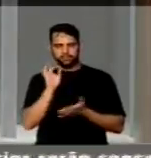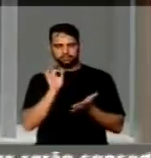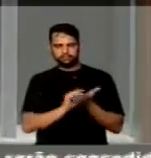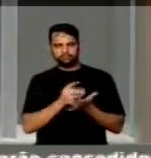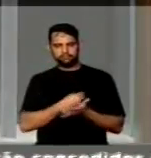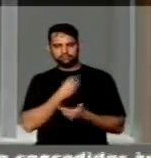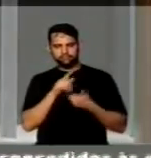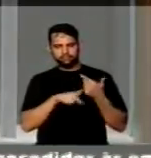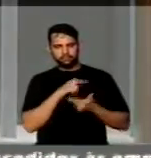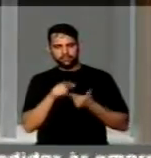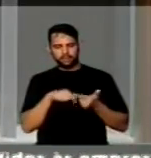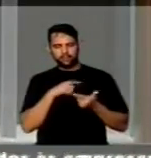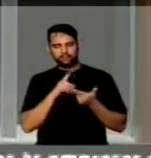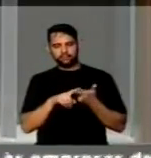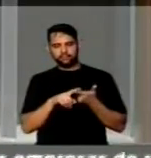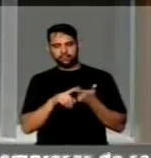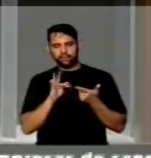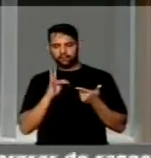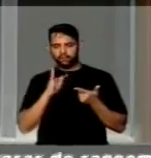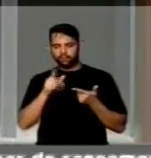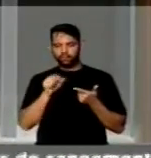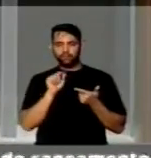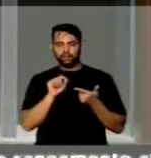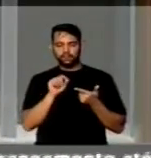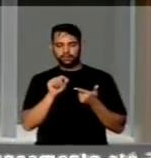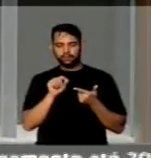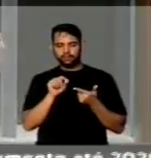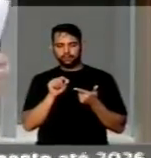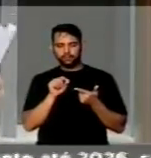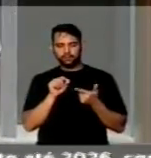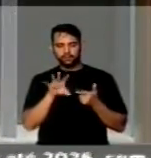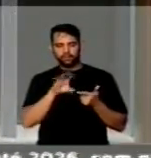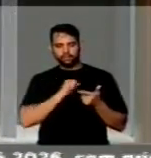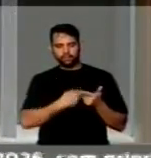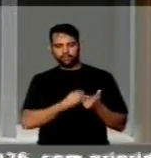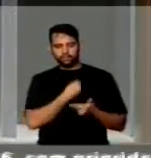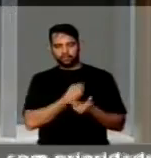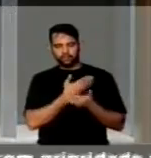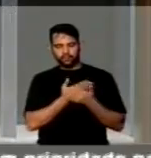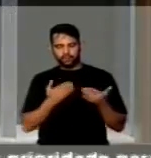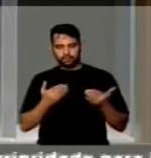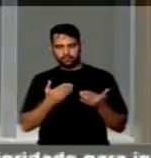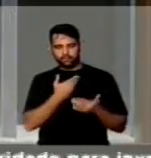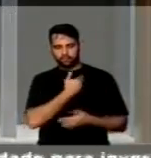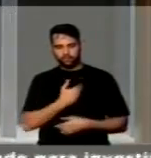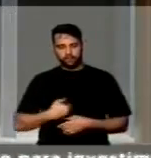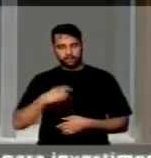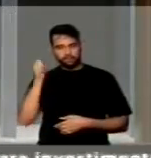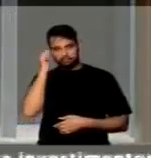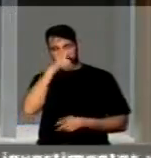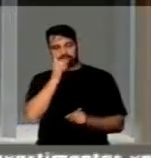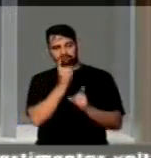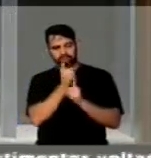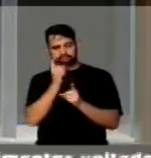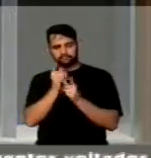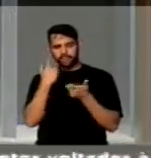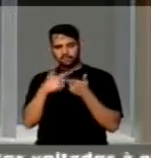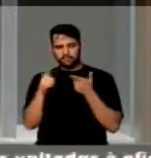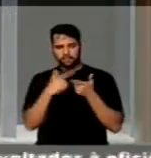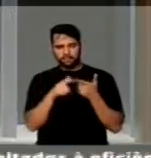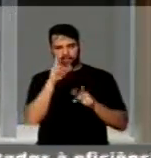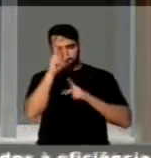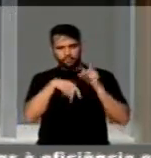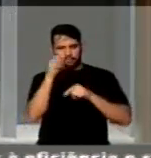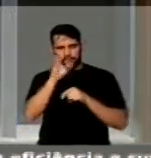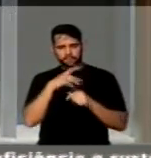úteis. E tudo o que o atual governo está enfrentando, os problemas que o